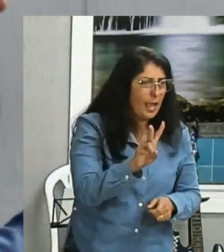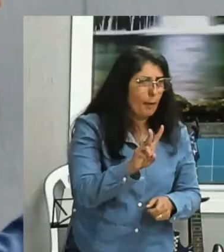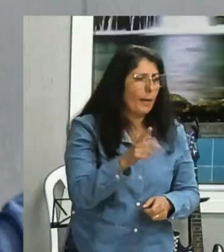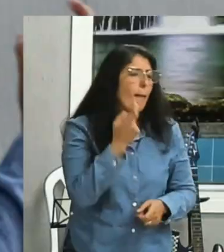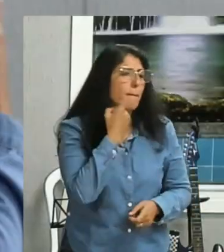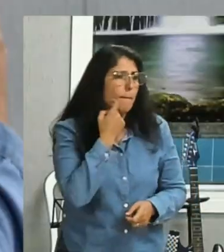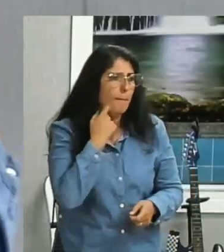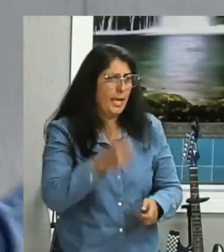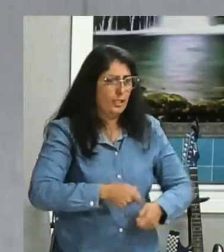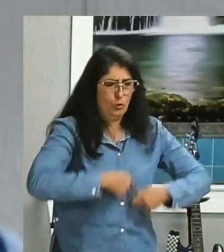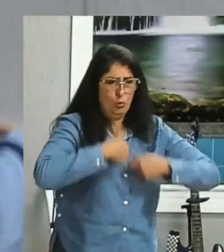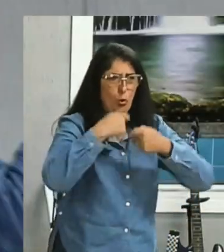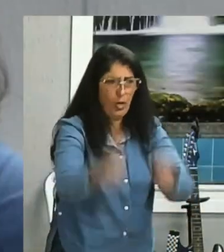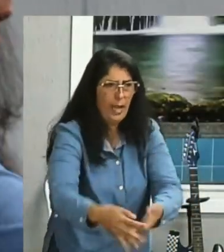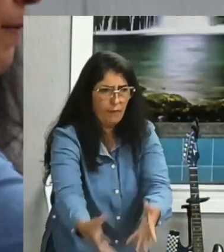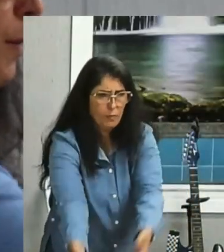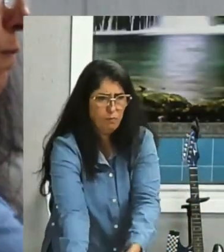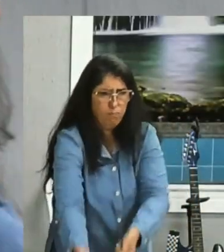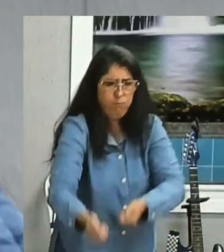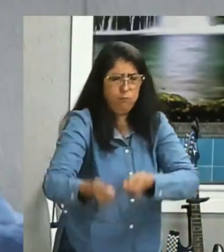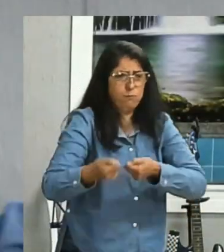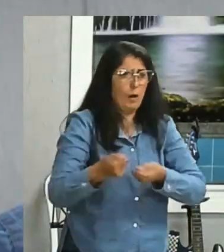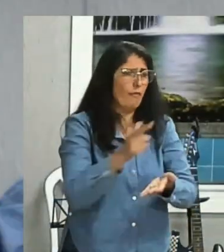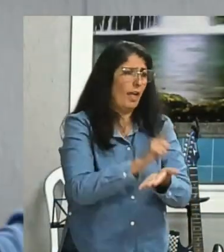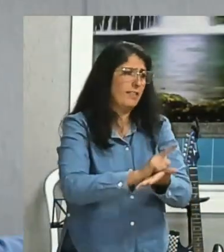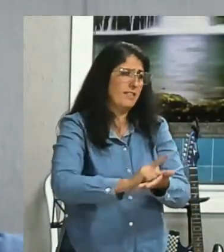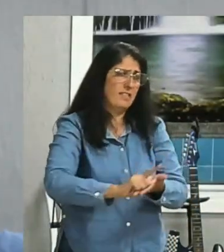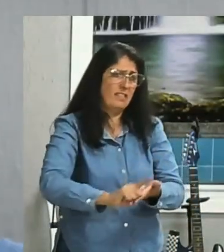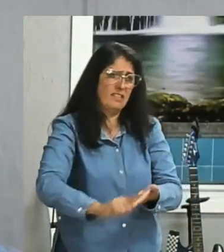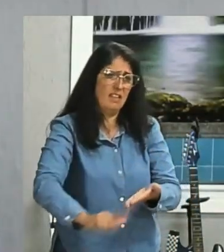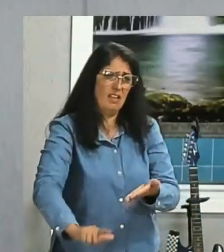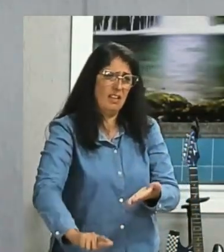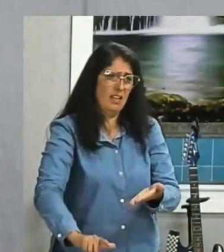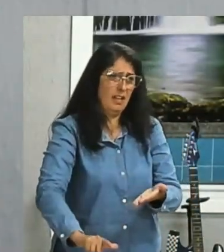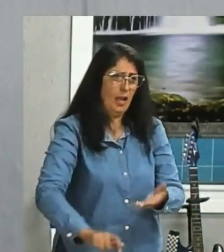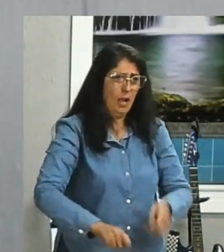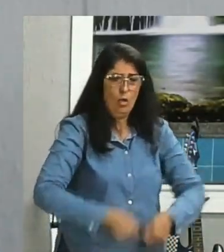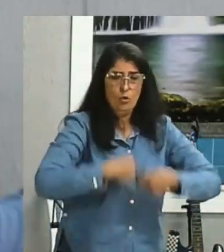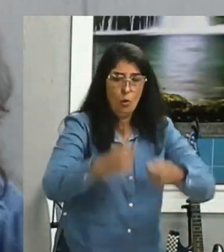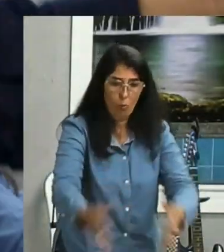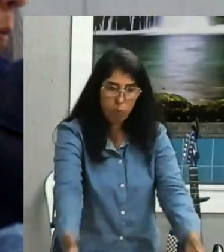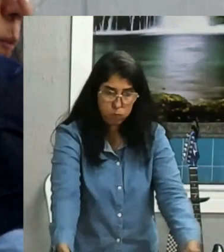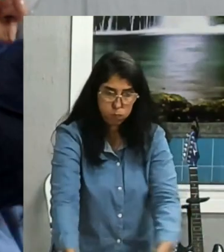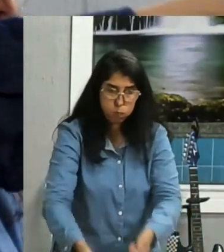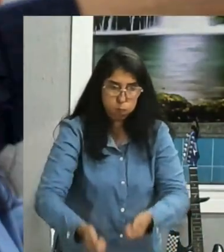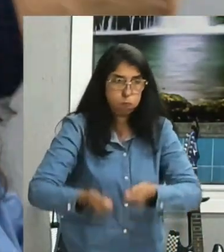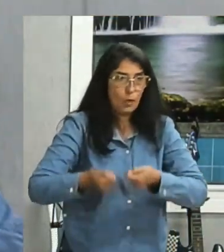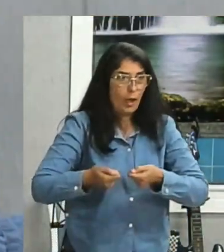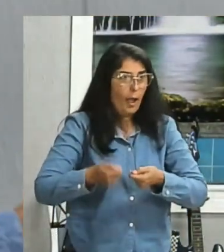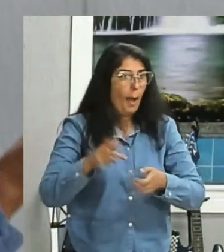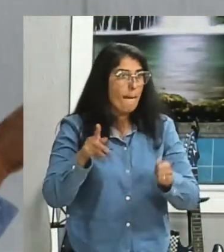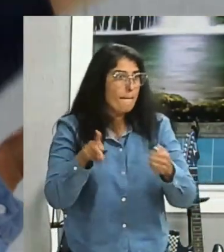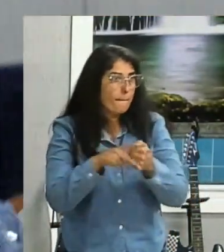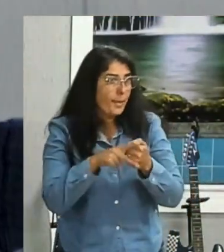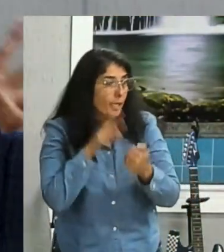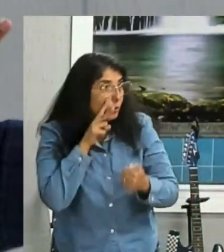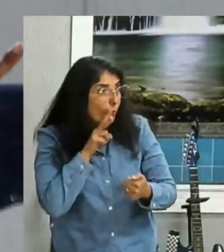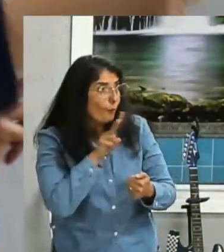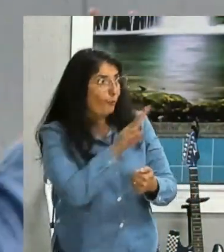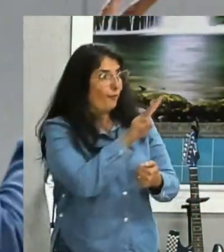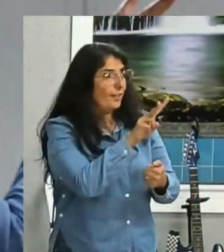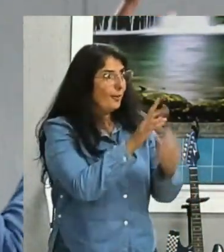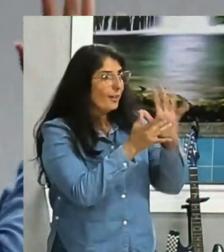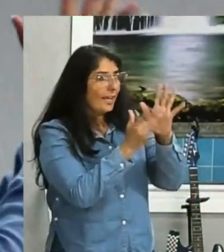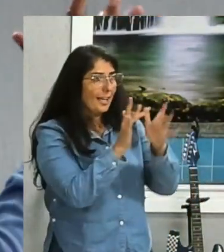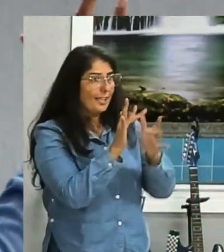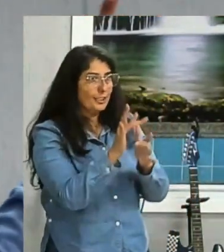não conseguiam puxar a rede, tiveram que buscar ajuda, e quando Pedro viu que era o Senhor, ele se jogou, ele se